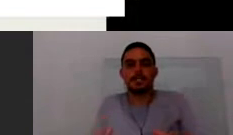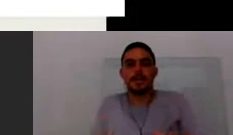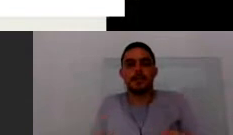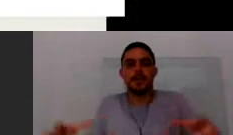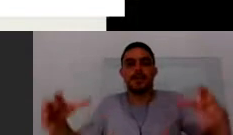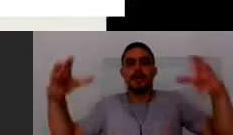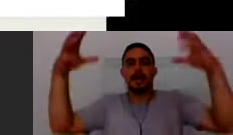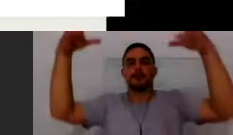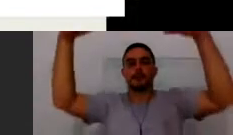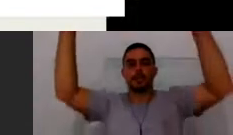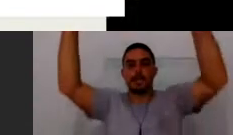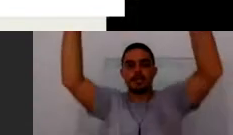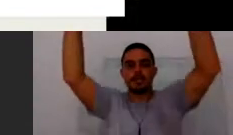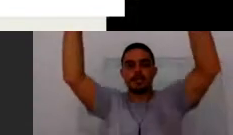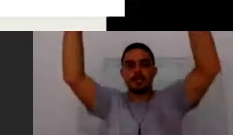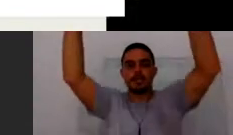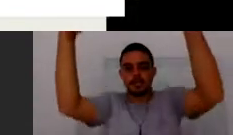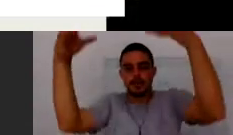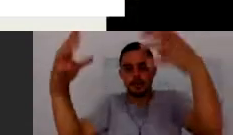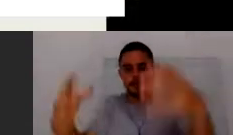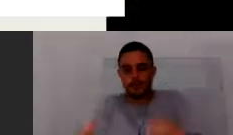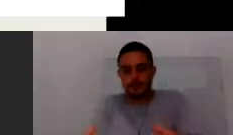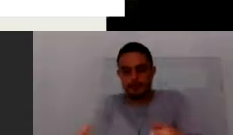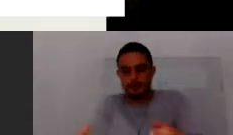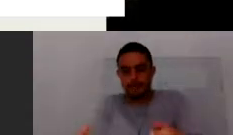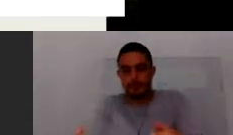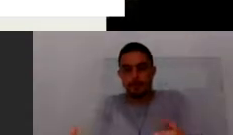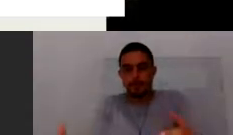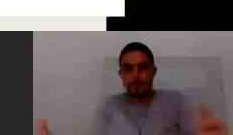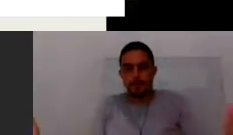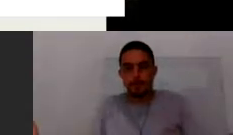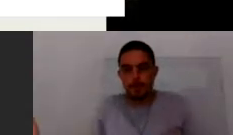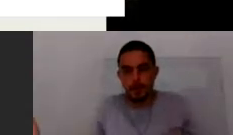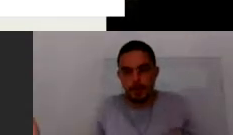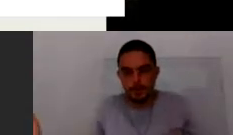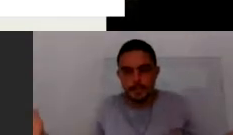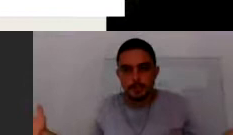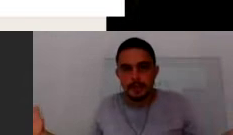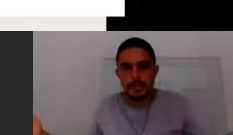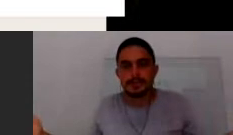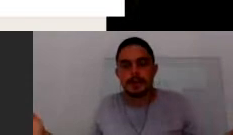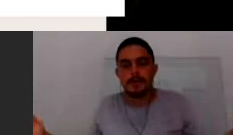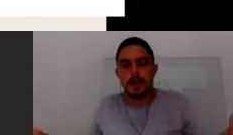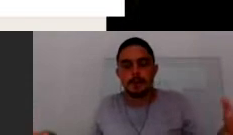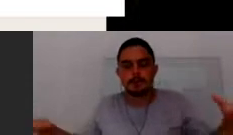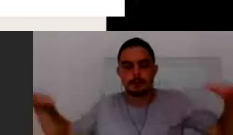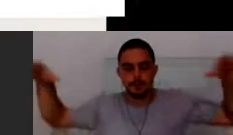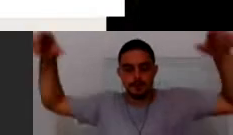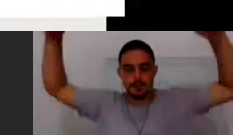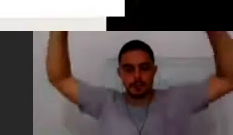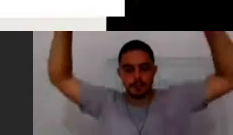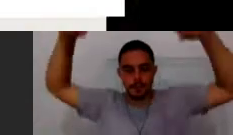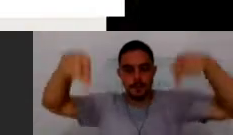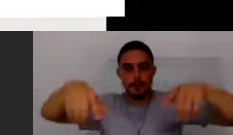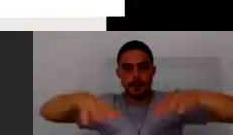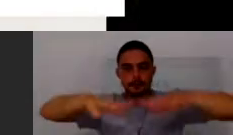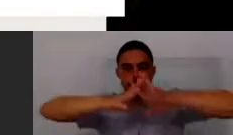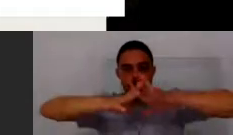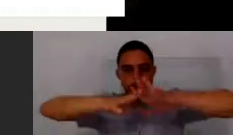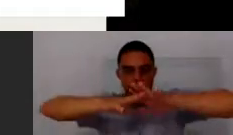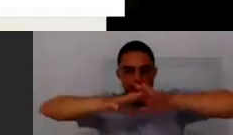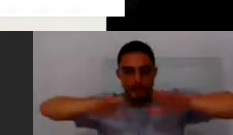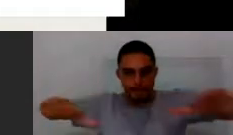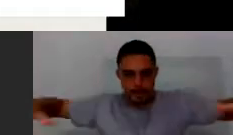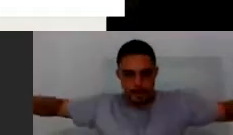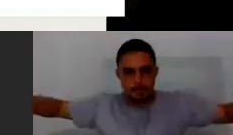a gente precisa saber a velocidade de infiltração na vertical. Quando ocorre uma precipitação, a precipitação vem de cima para baixo,